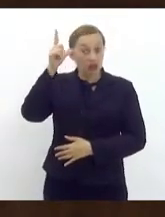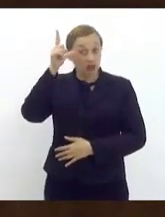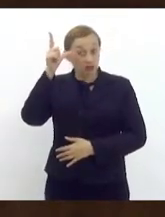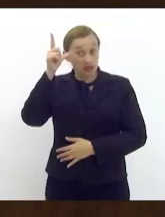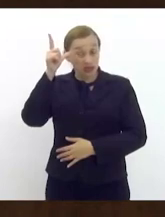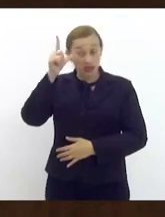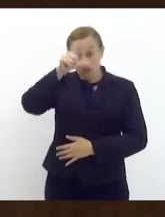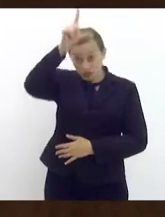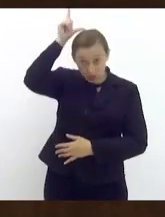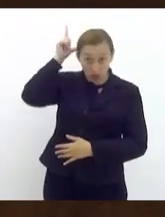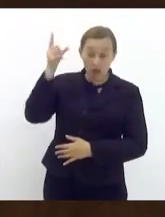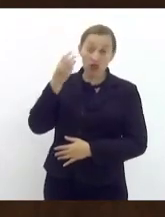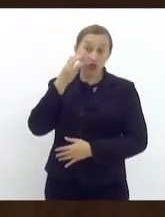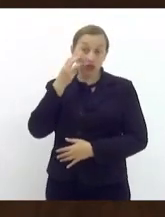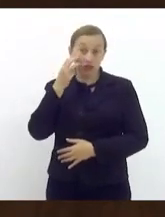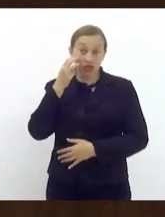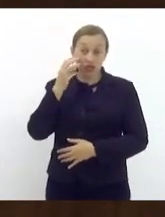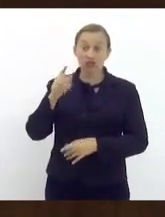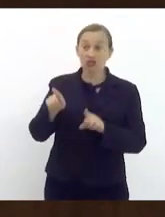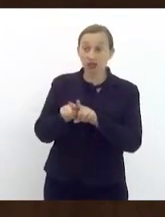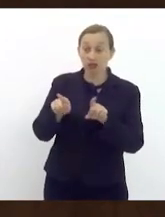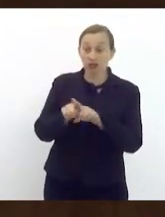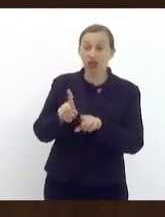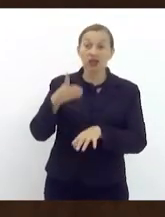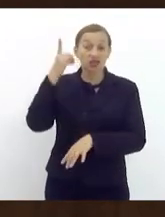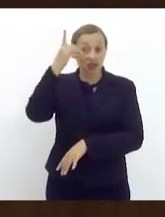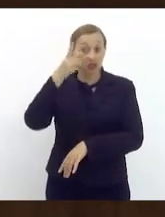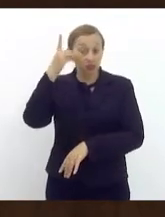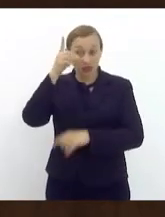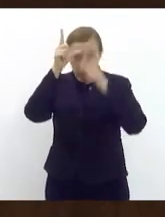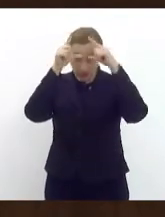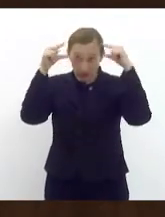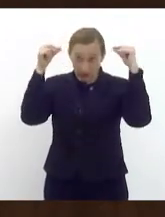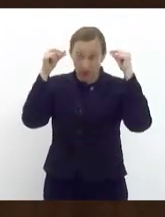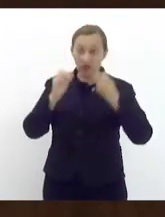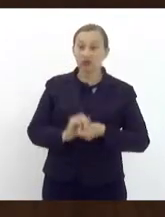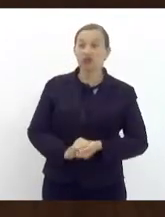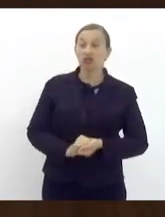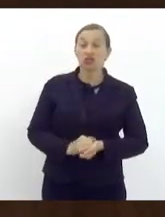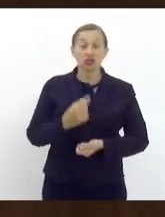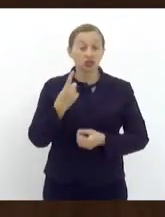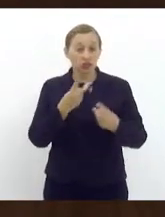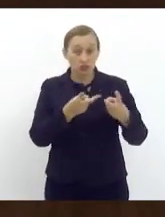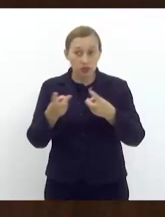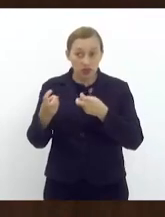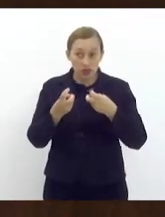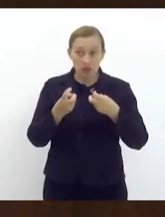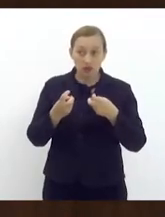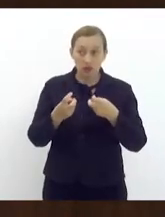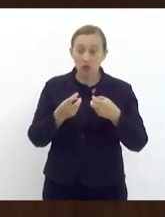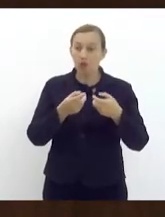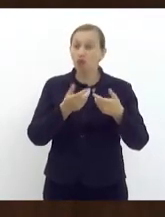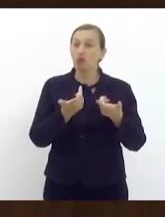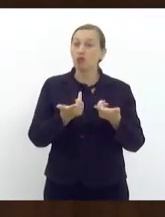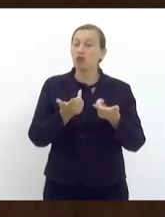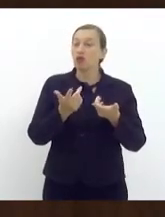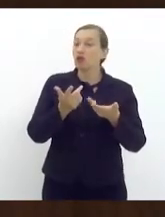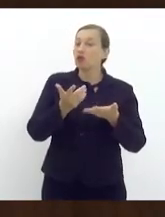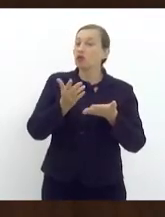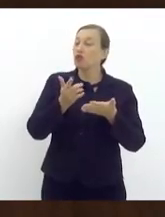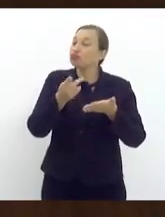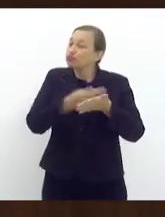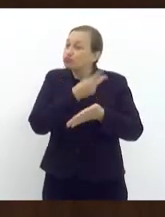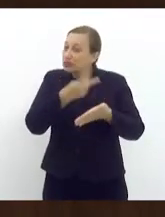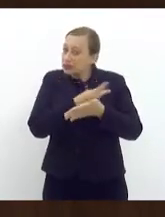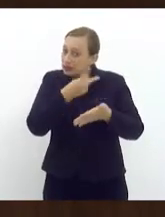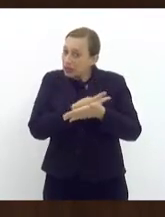Rejane. E a gente enxergou um certo descaso da Agência Reguladora de Transporte,